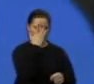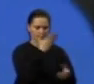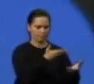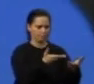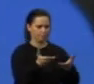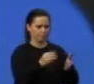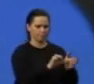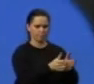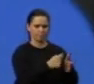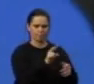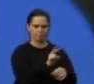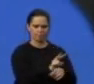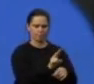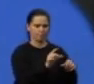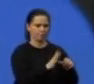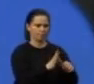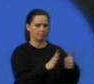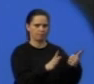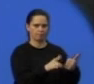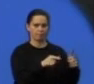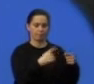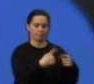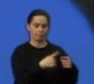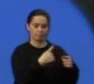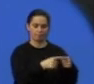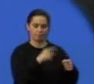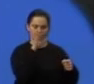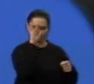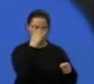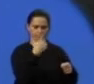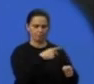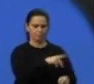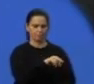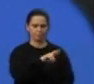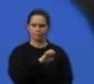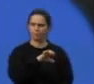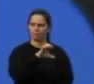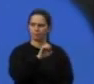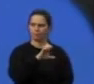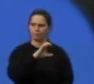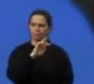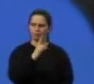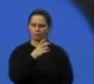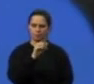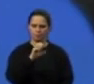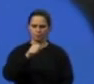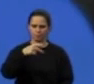vítimas, principalmente em situação de pré-hospitalar.